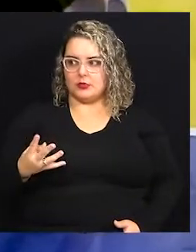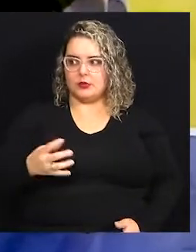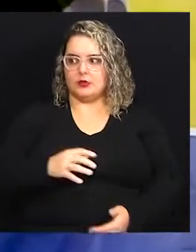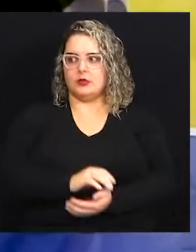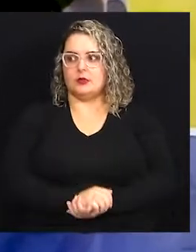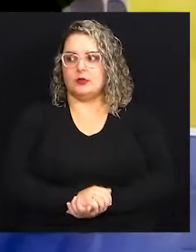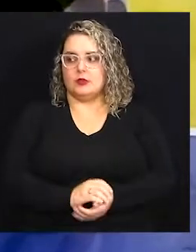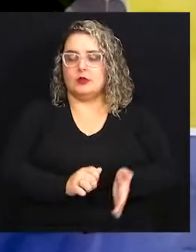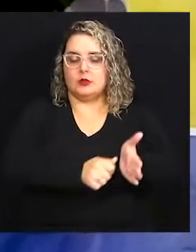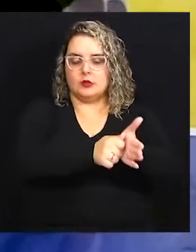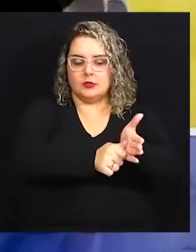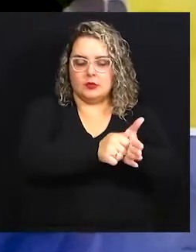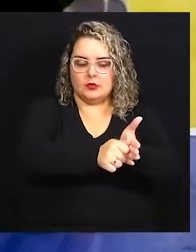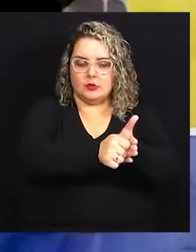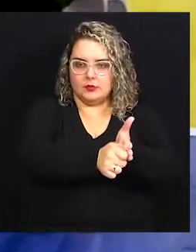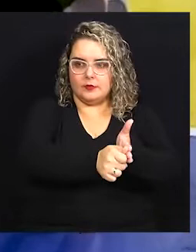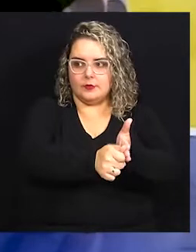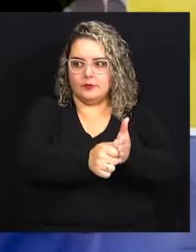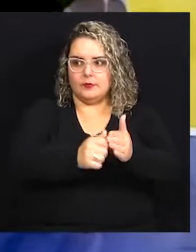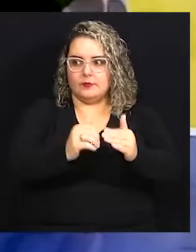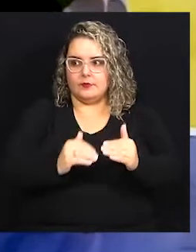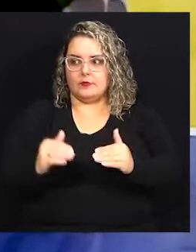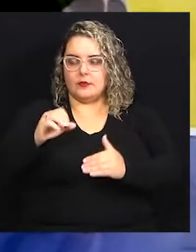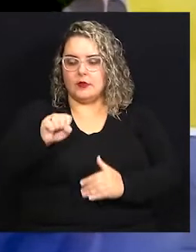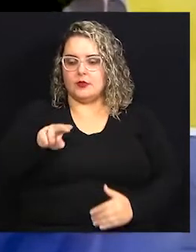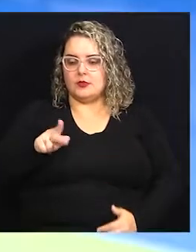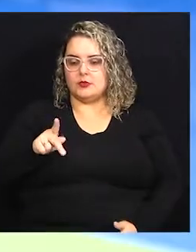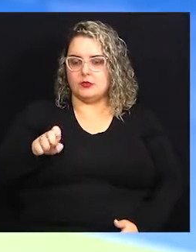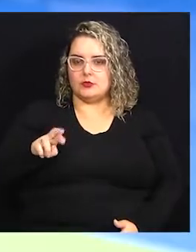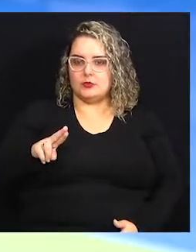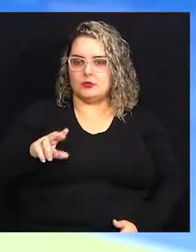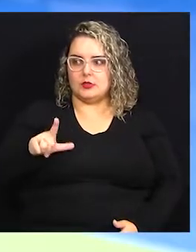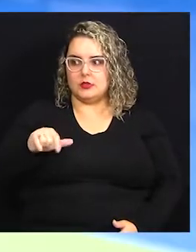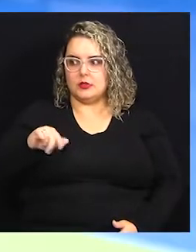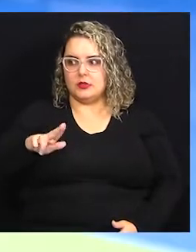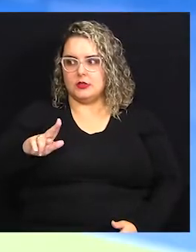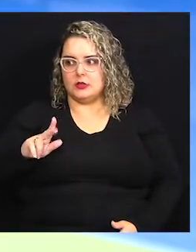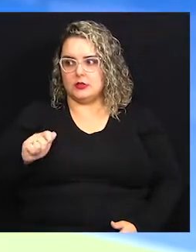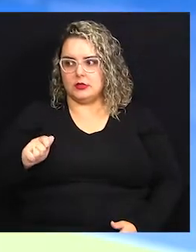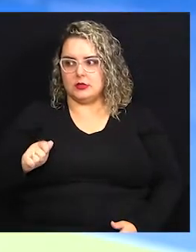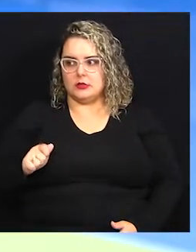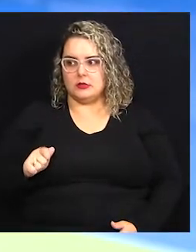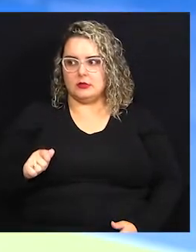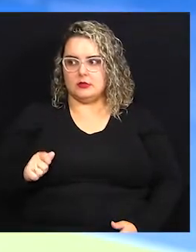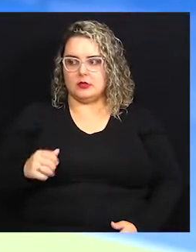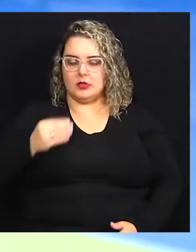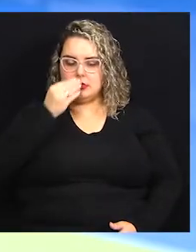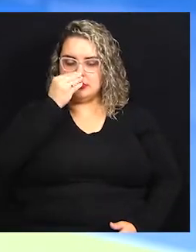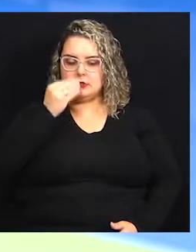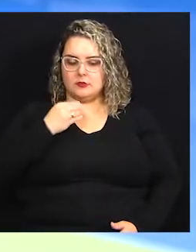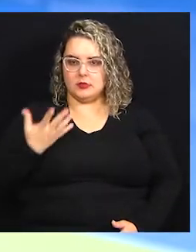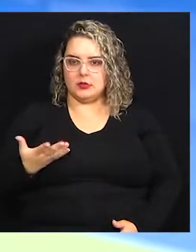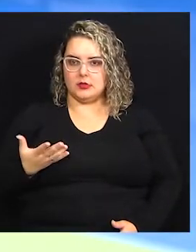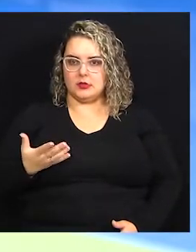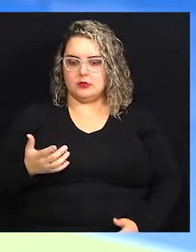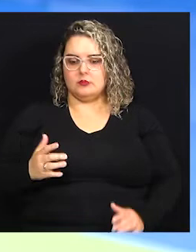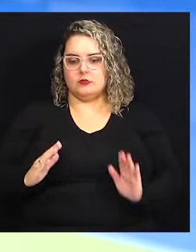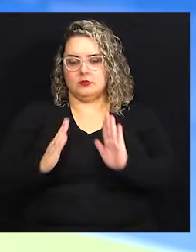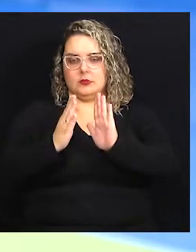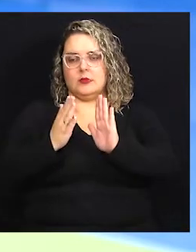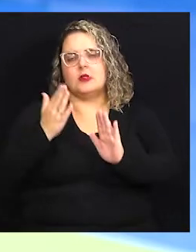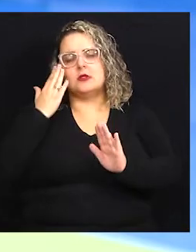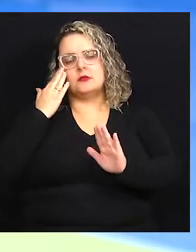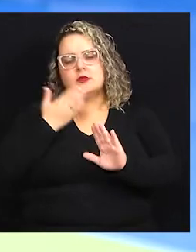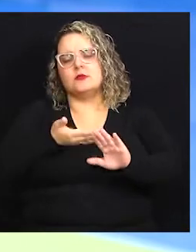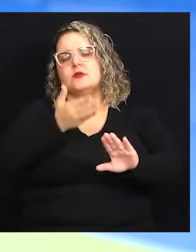de Araraquara, que a gente expandiu para a Superliga, ali diminuiu na minha frente. Okay. A gente sabe que por trás acontece,